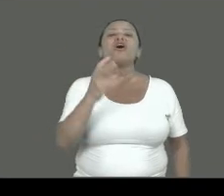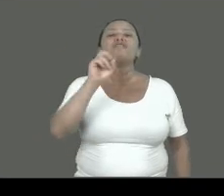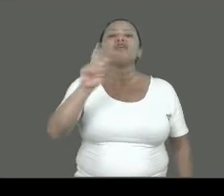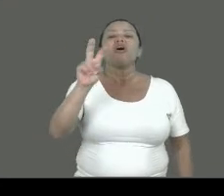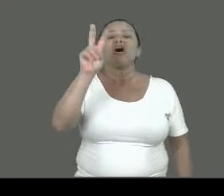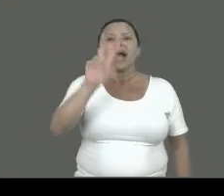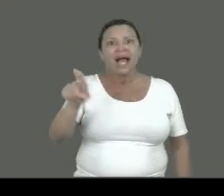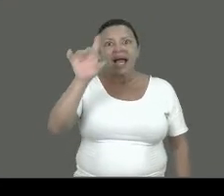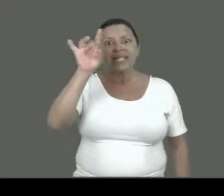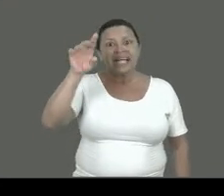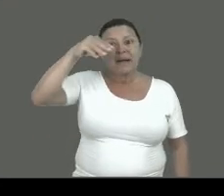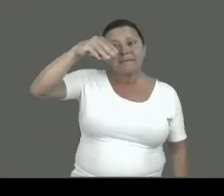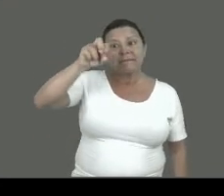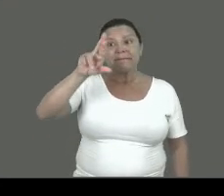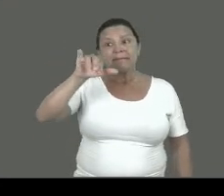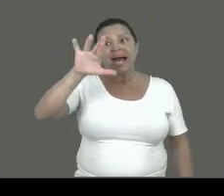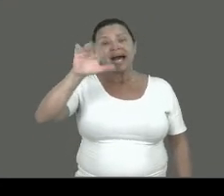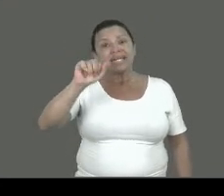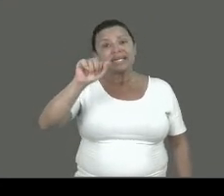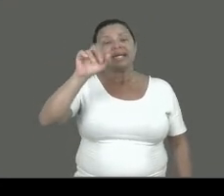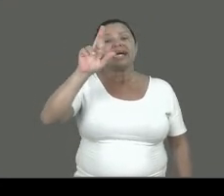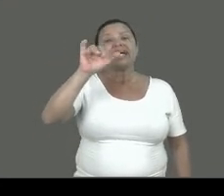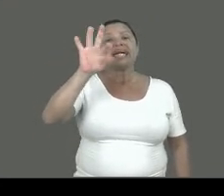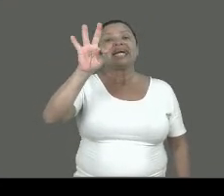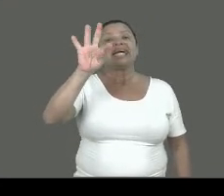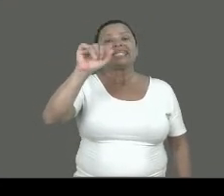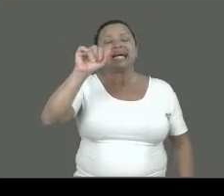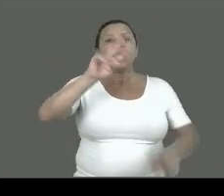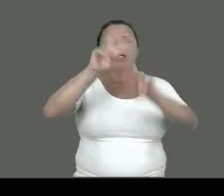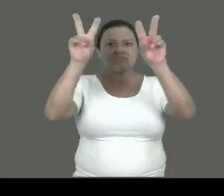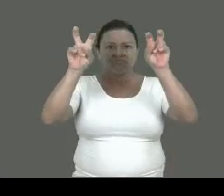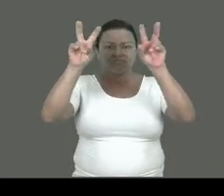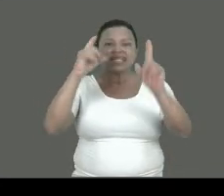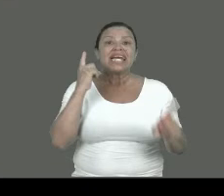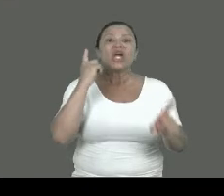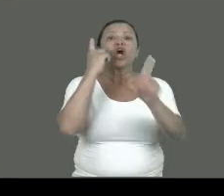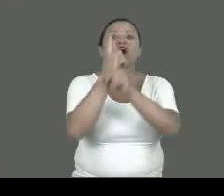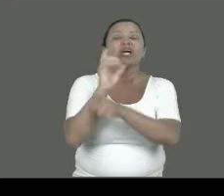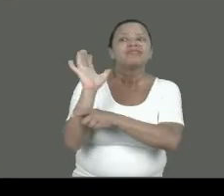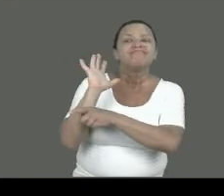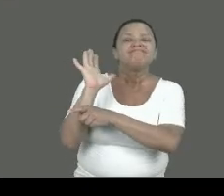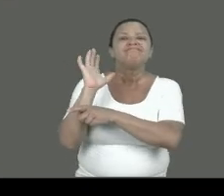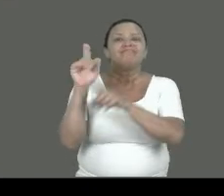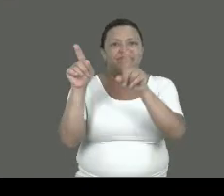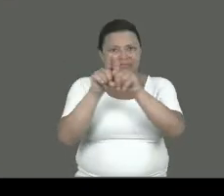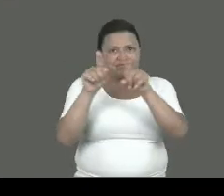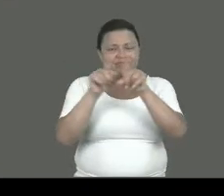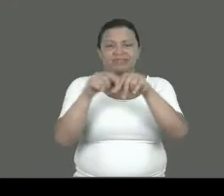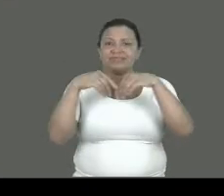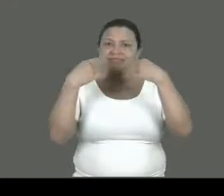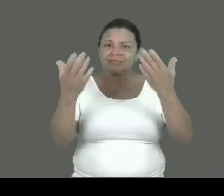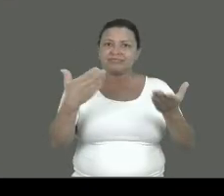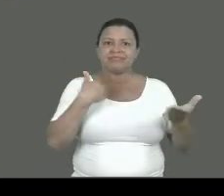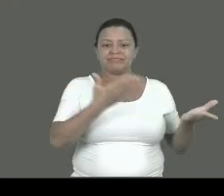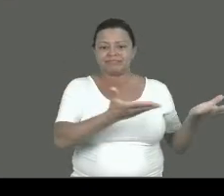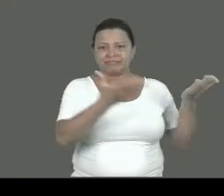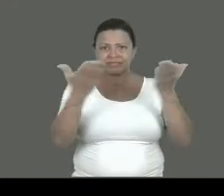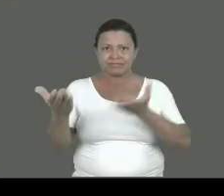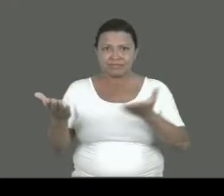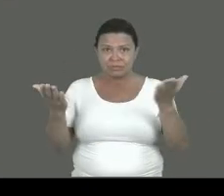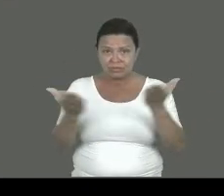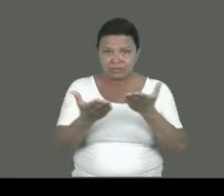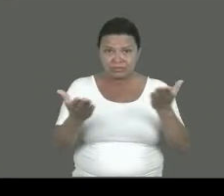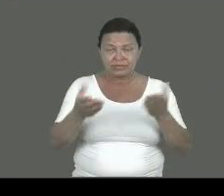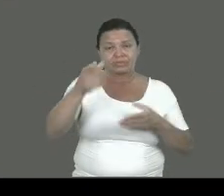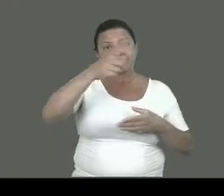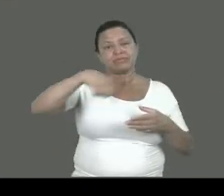Rita, a música cujo título é Encontros e Despedidas. Então convido vocês, a partir de agora,